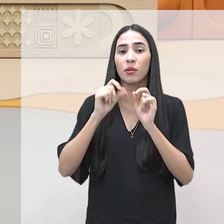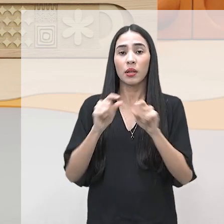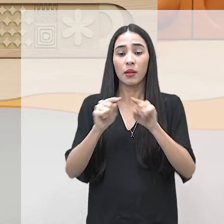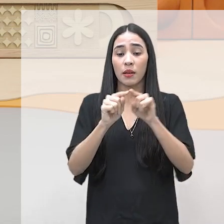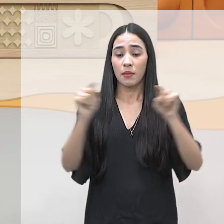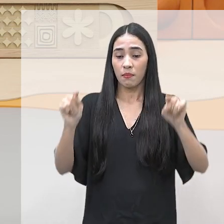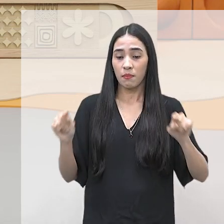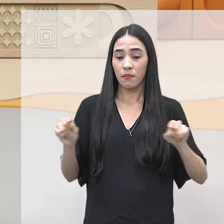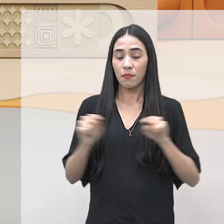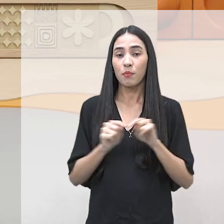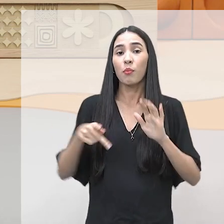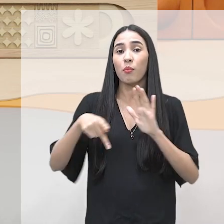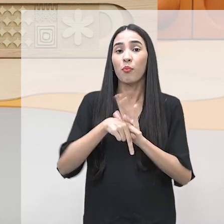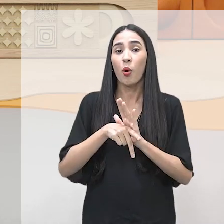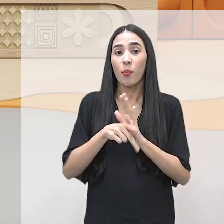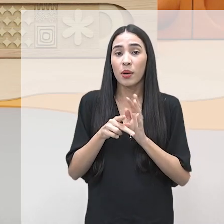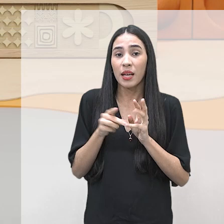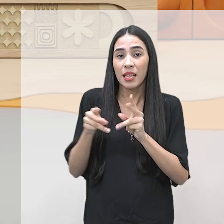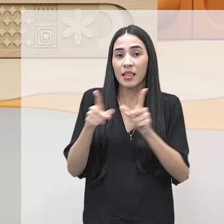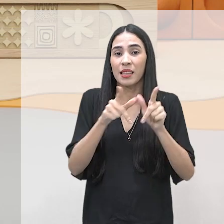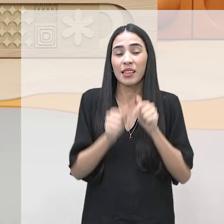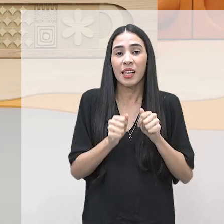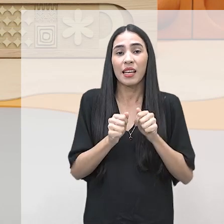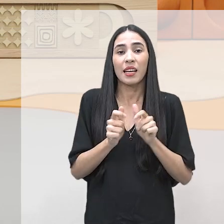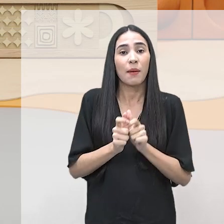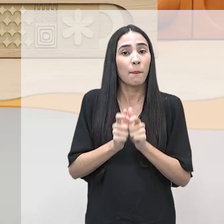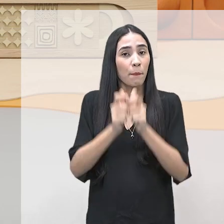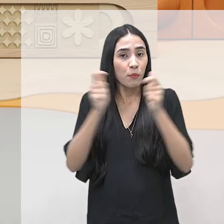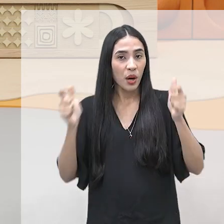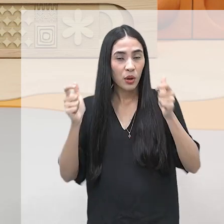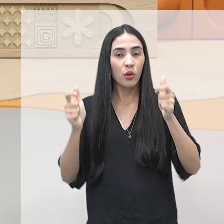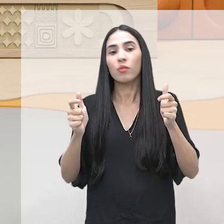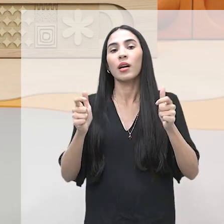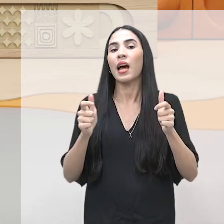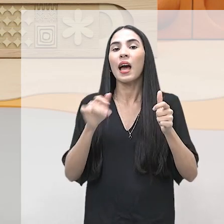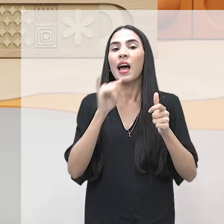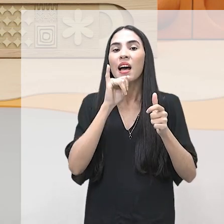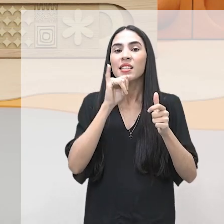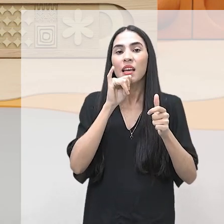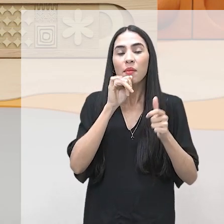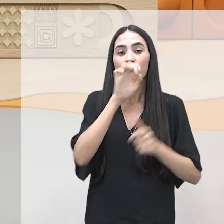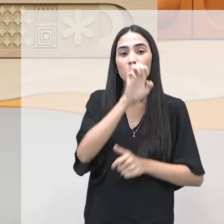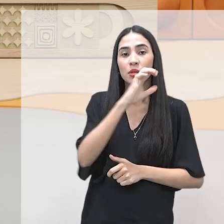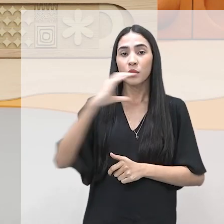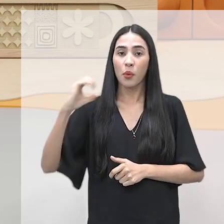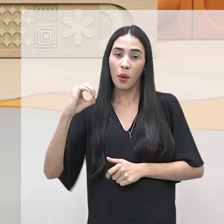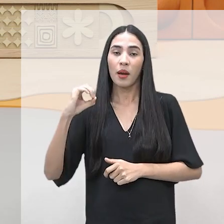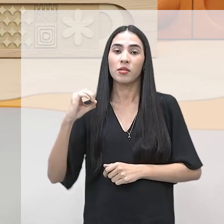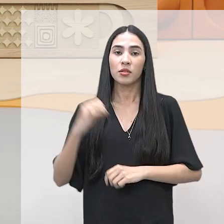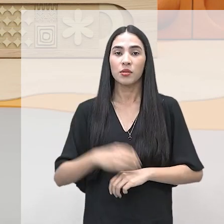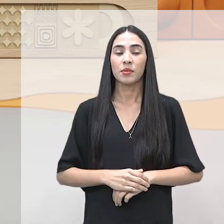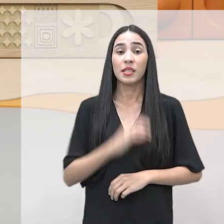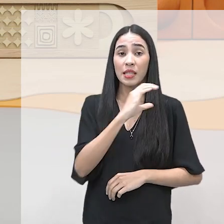extensão territorial. Grande parte do território ali do centro-oeste brasileiro, do